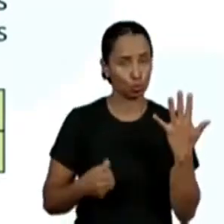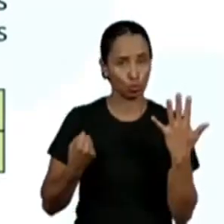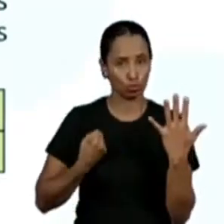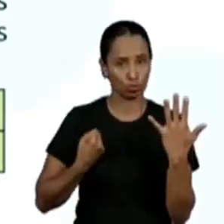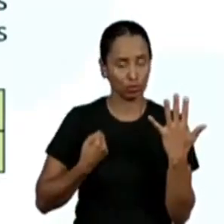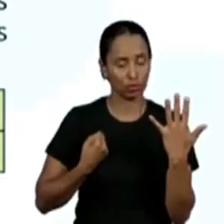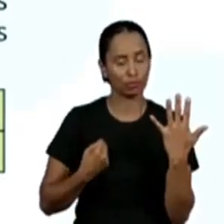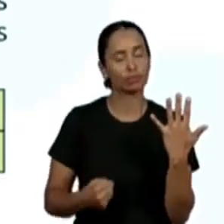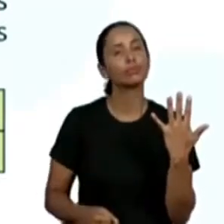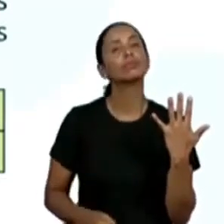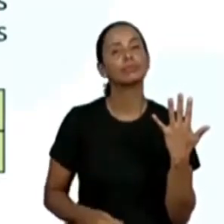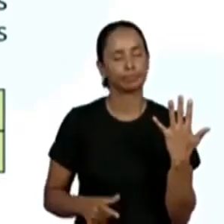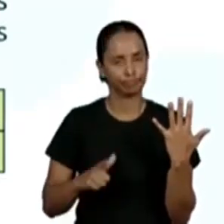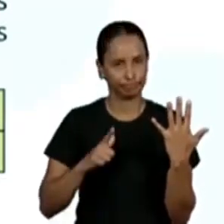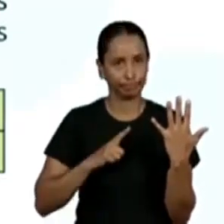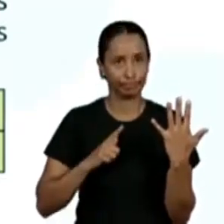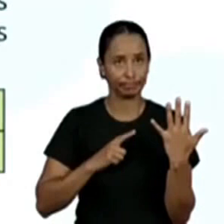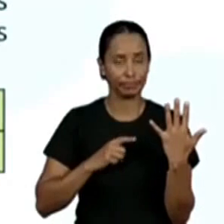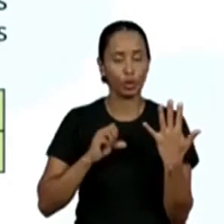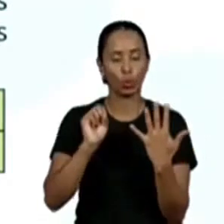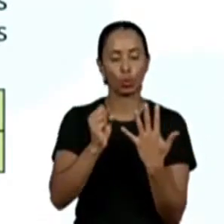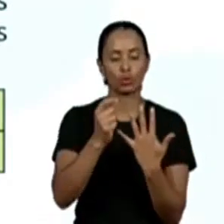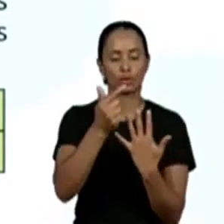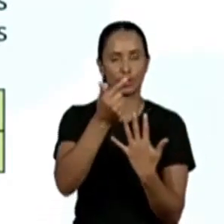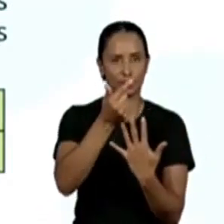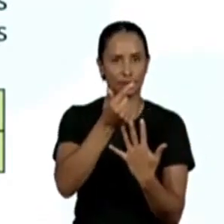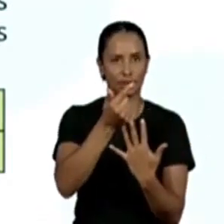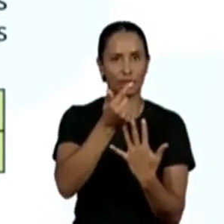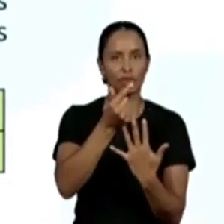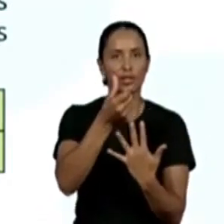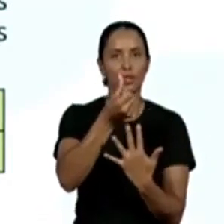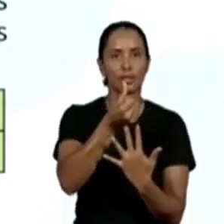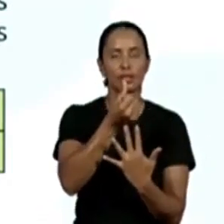algarismos, que nada mais é do que o